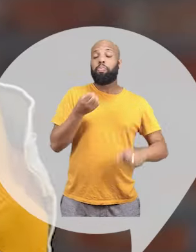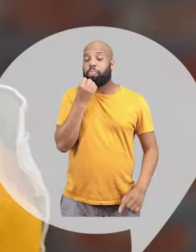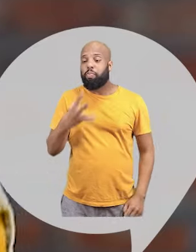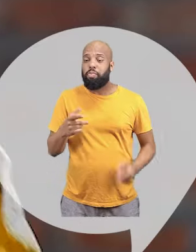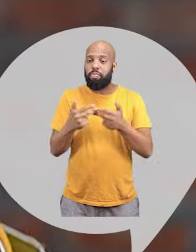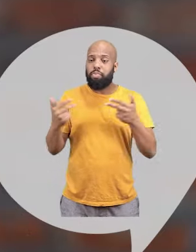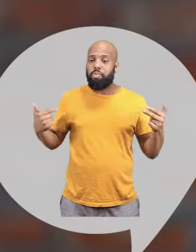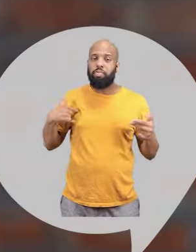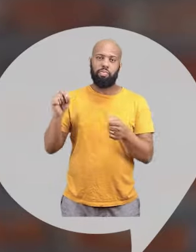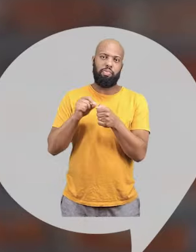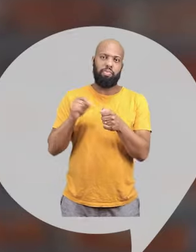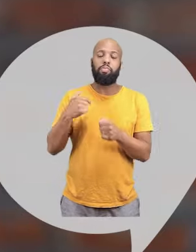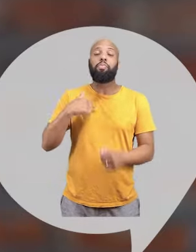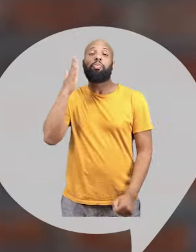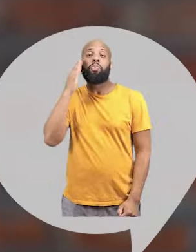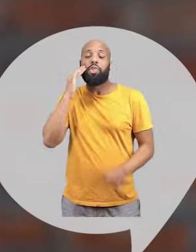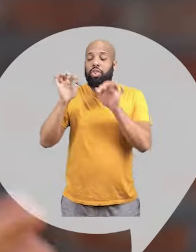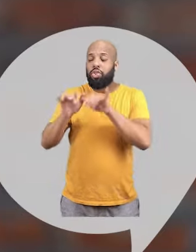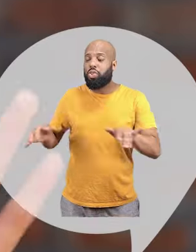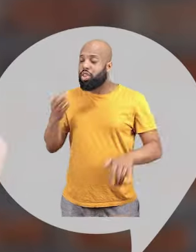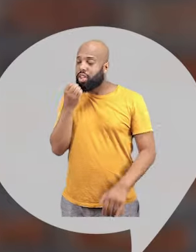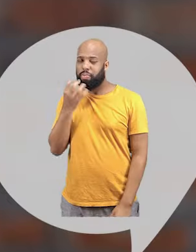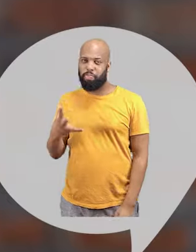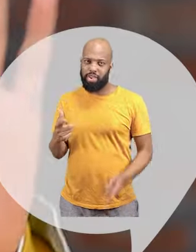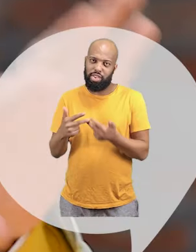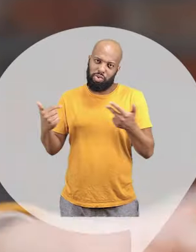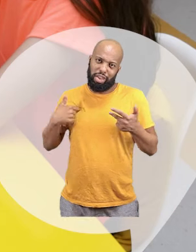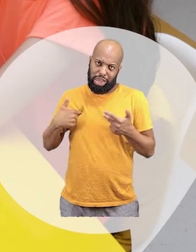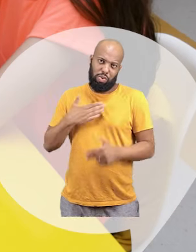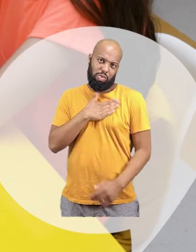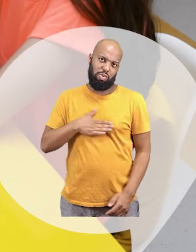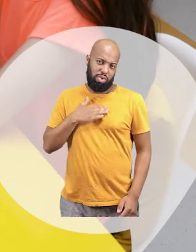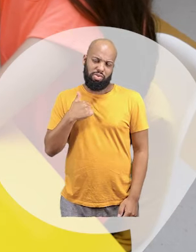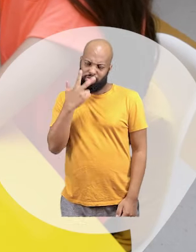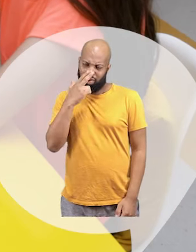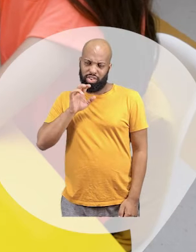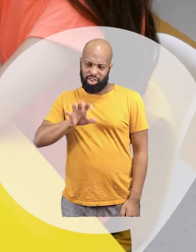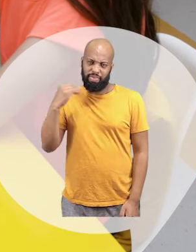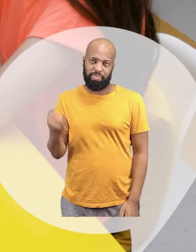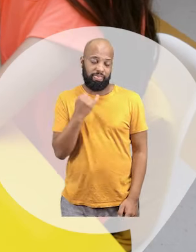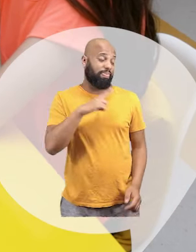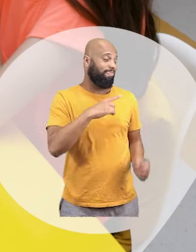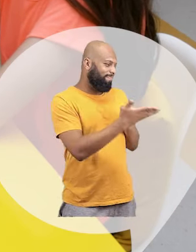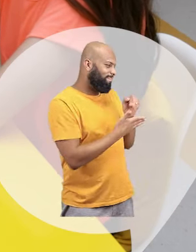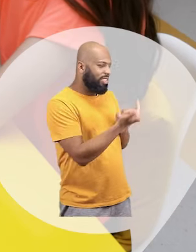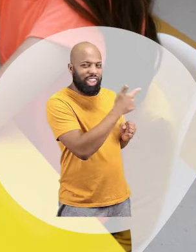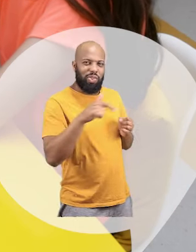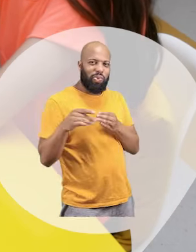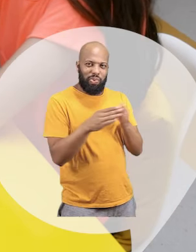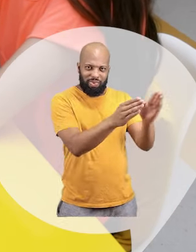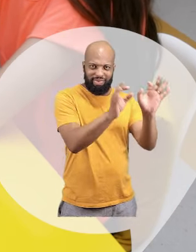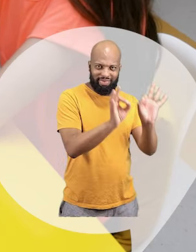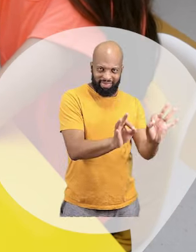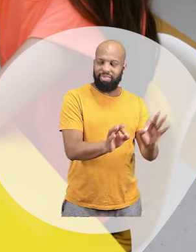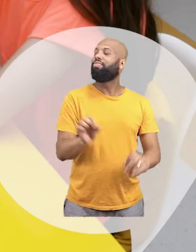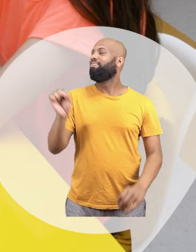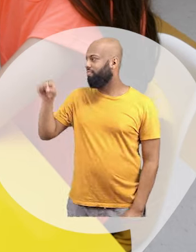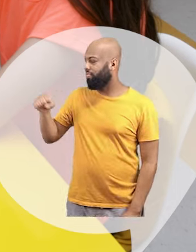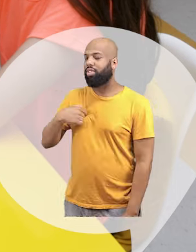eu sei tocar bem as músicas que eu toco e é isso aí eu acho que é o que importa para mim né real a base para você ir pra outros lugares né